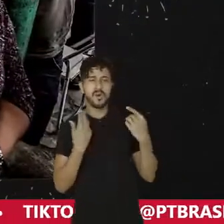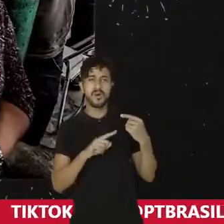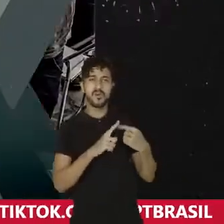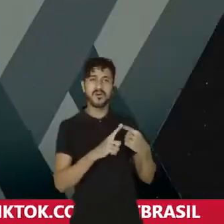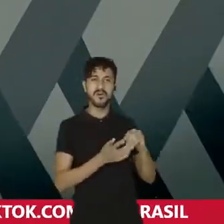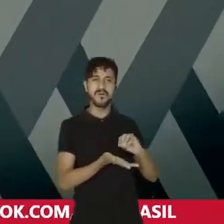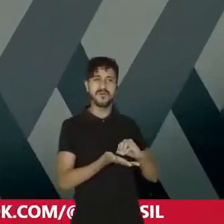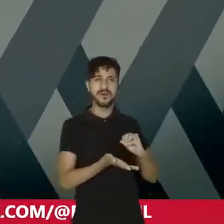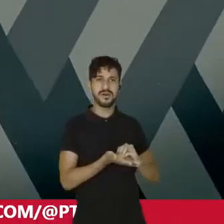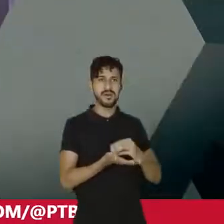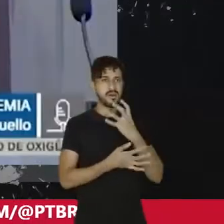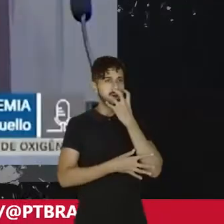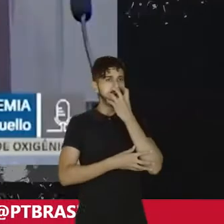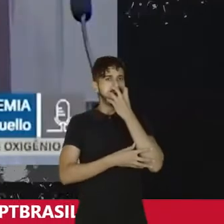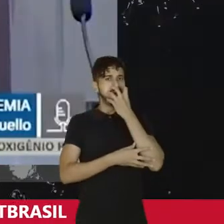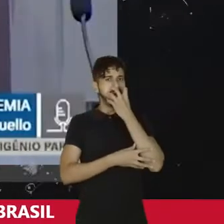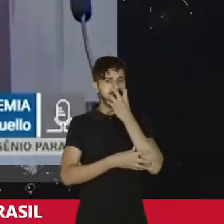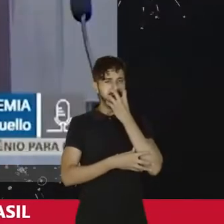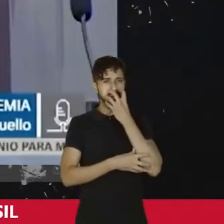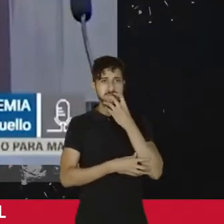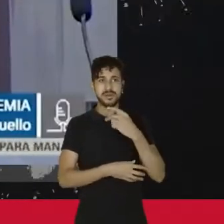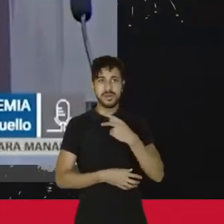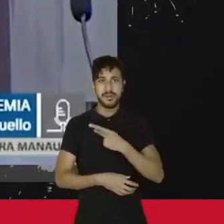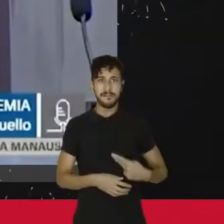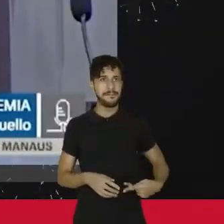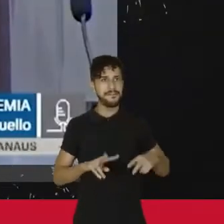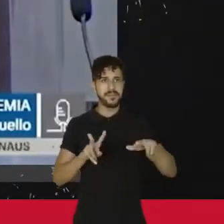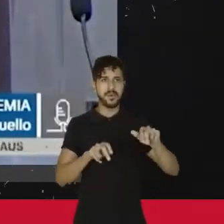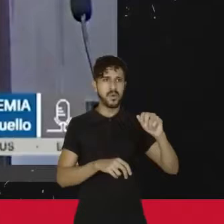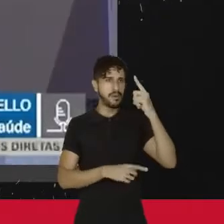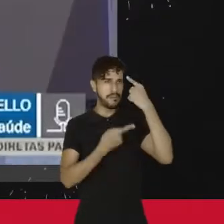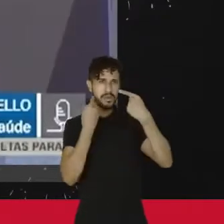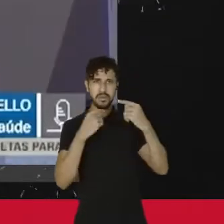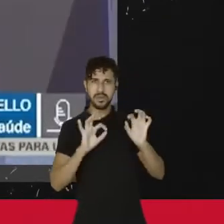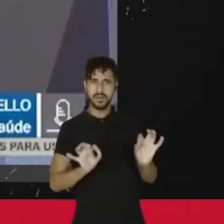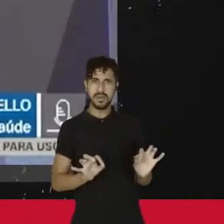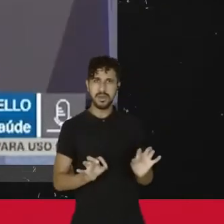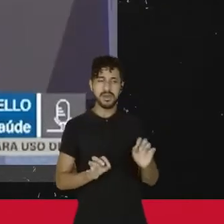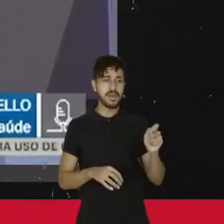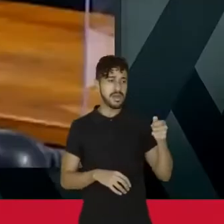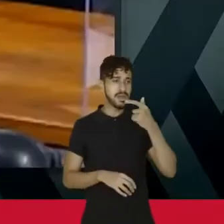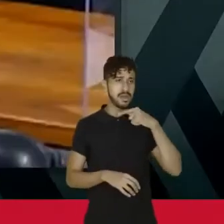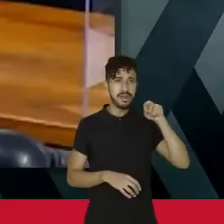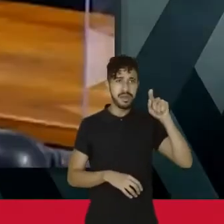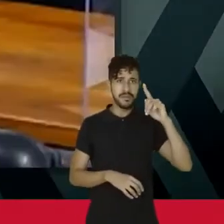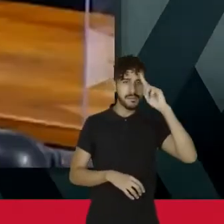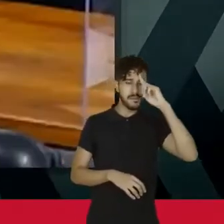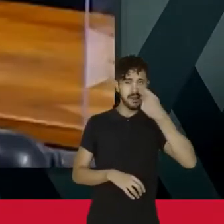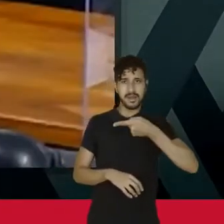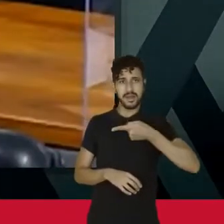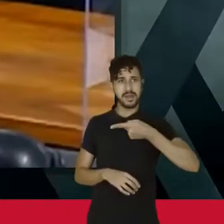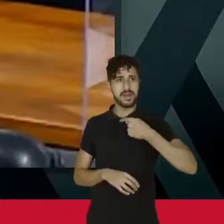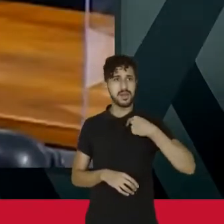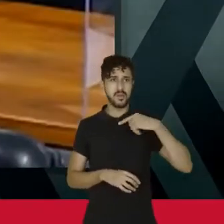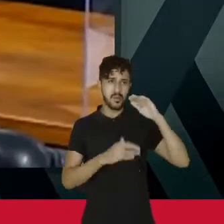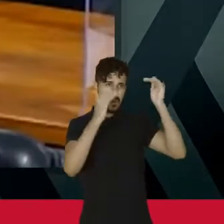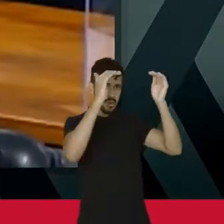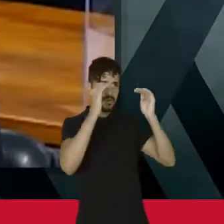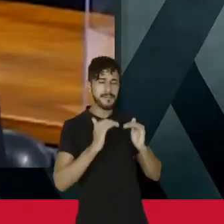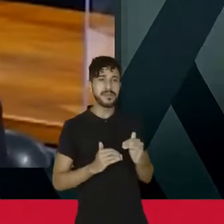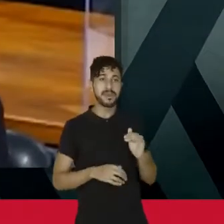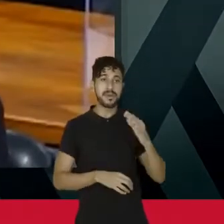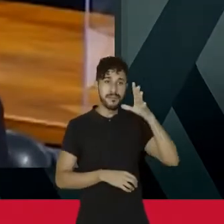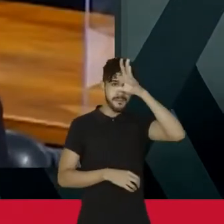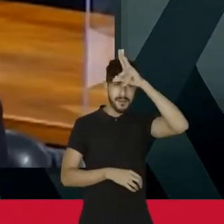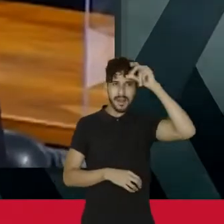oxigênio presidentes nunca me deu ordens diretas para quem manda e eu obedeço Na minha opinião Manaus foi